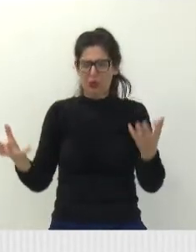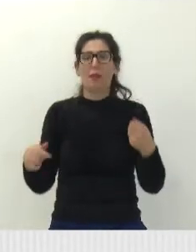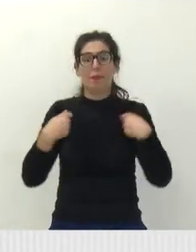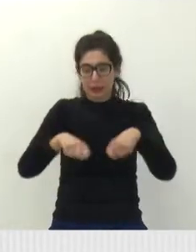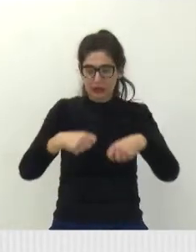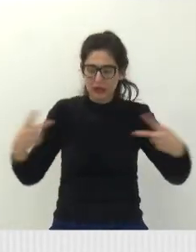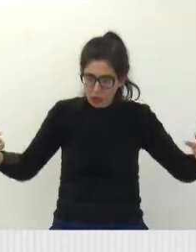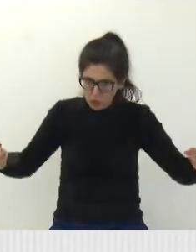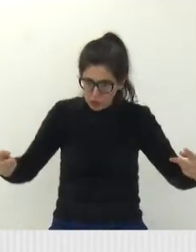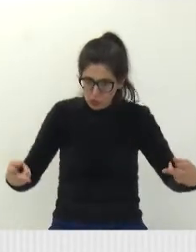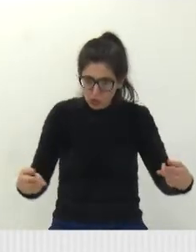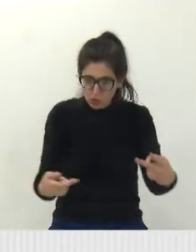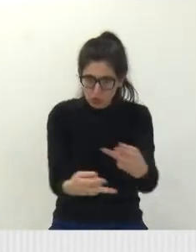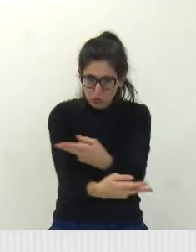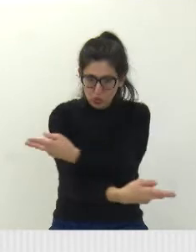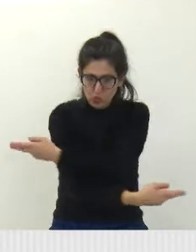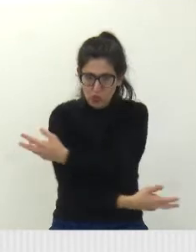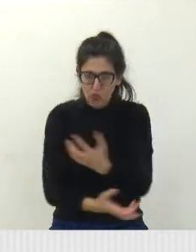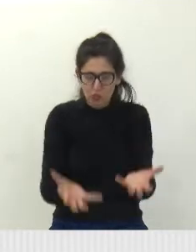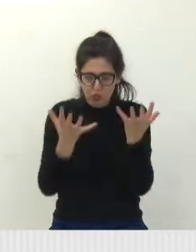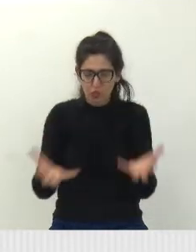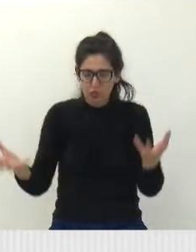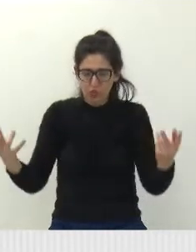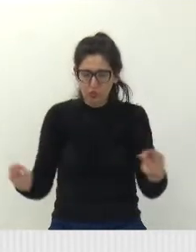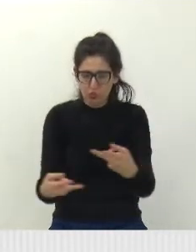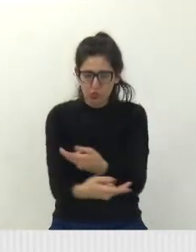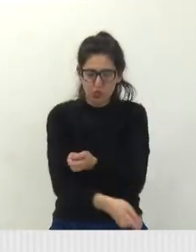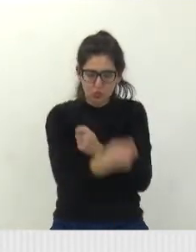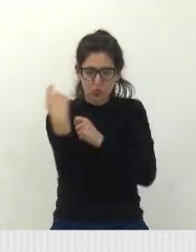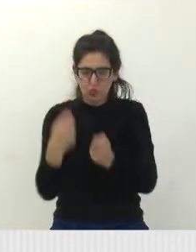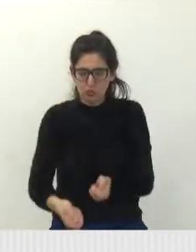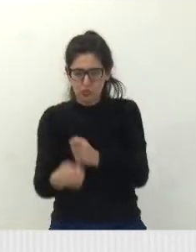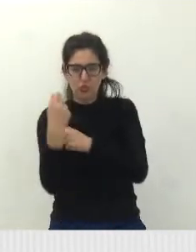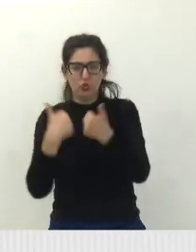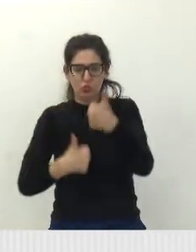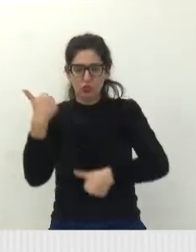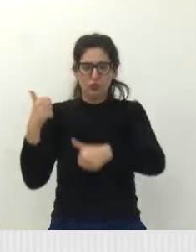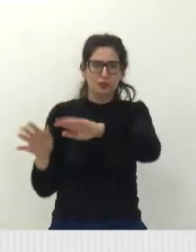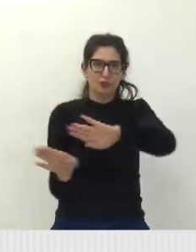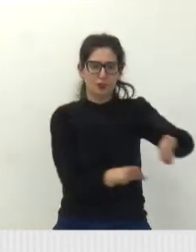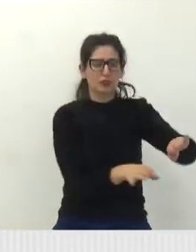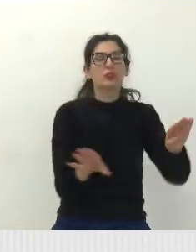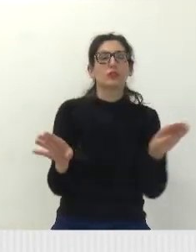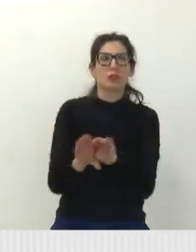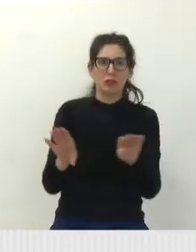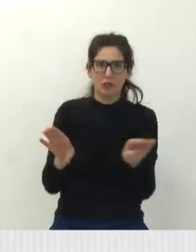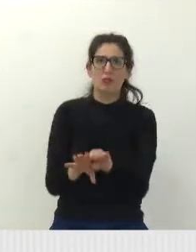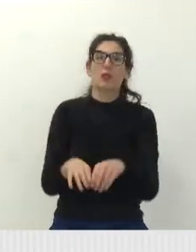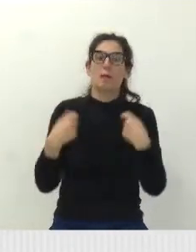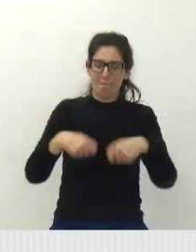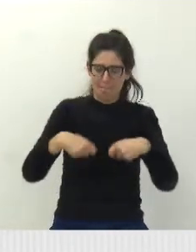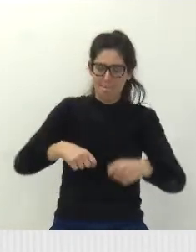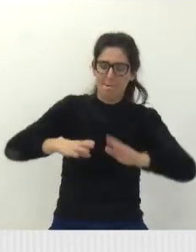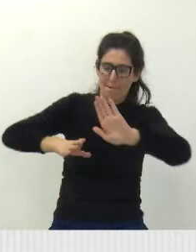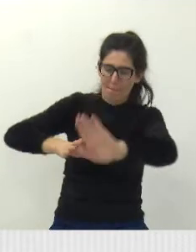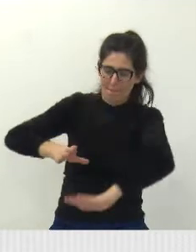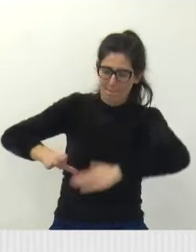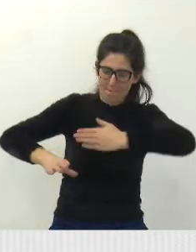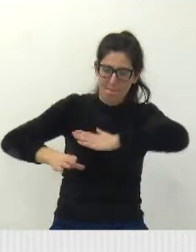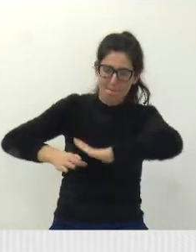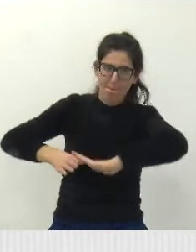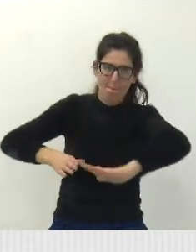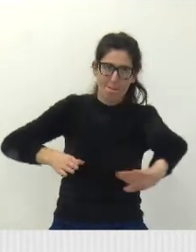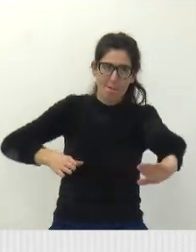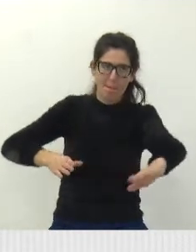Próximo. Solicitamos também operação Tapa Buraco na rua Chucuru, por toda a sua extensão, localizada no bairro